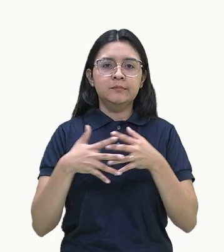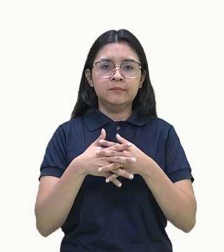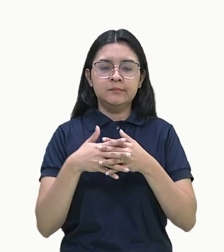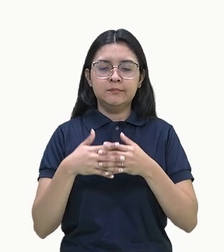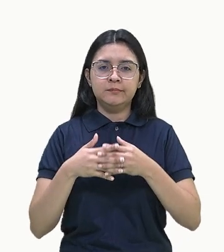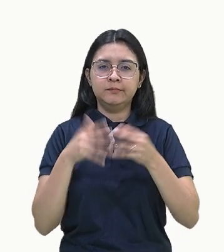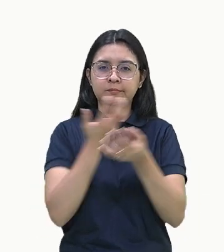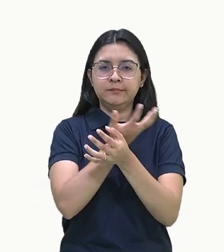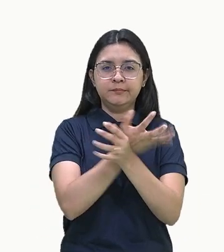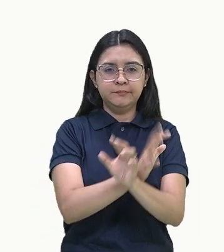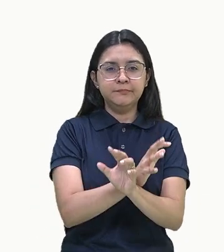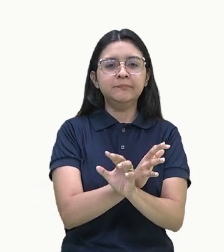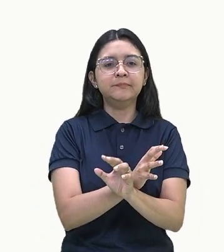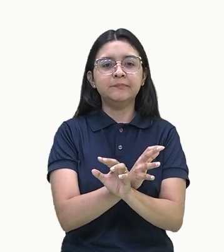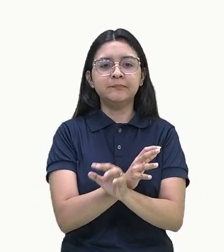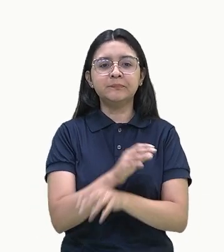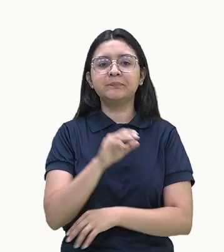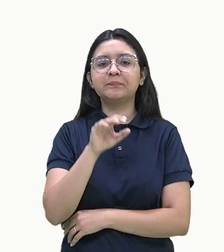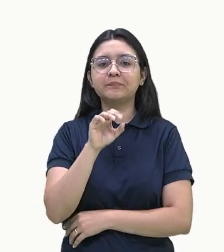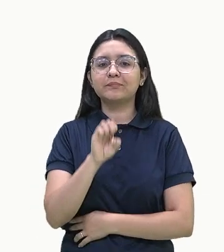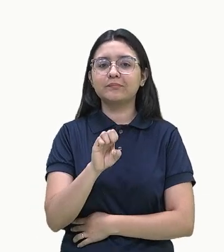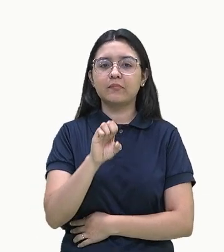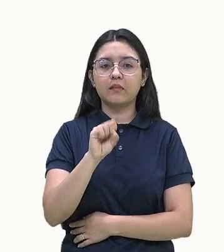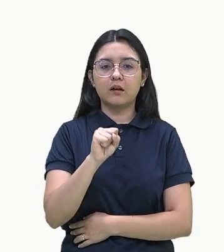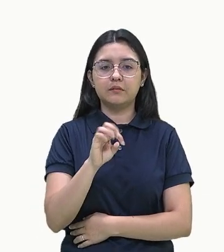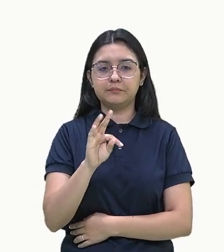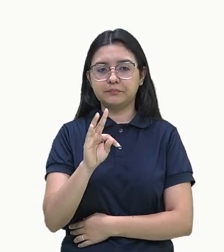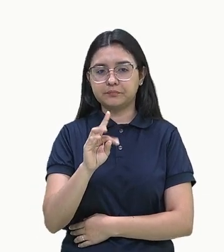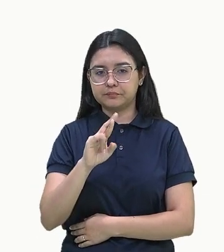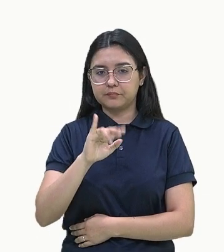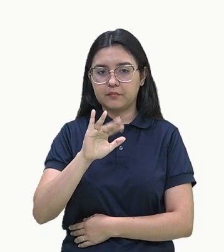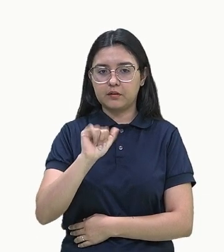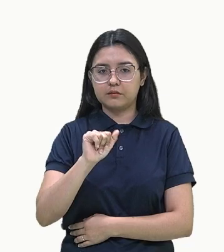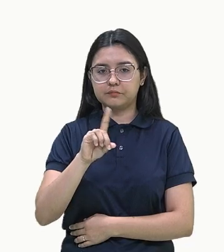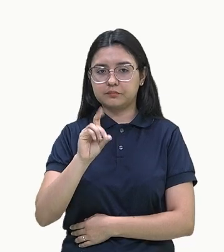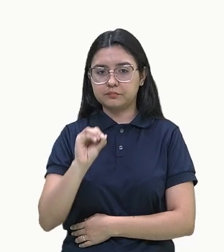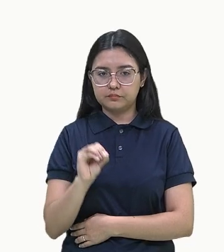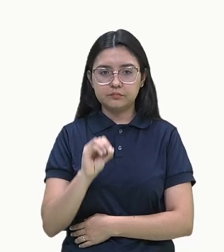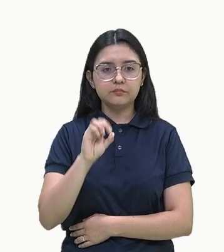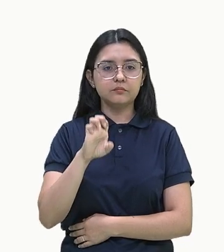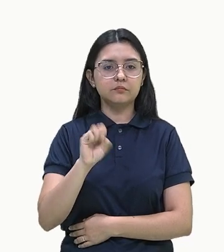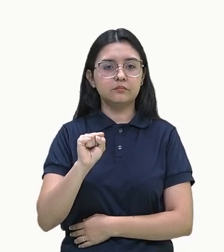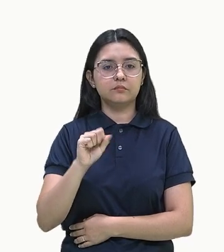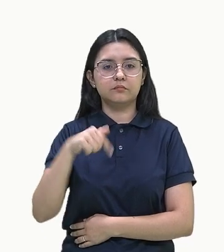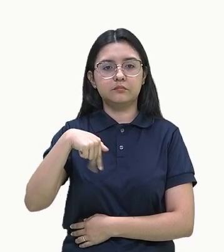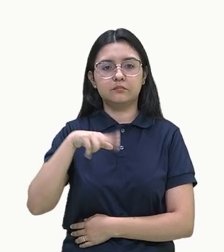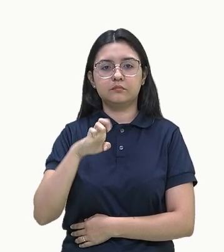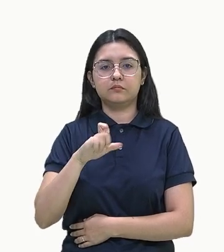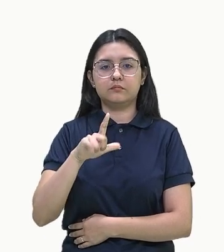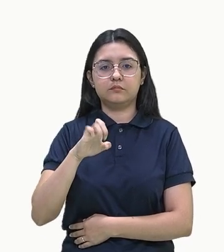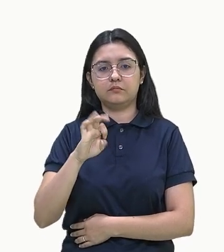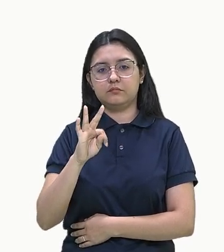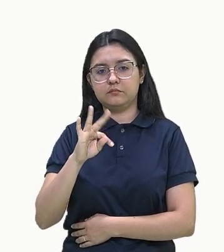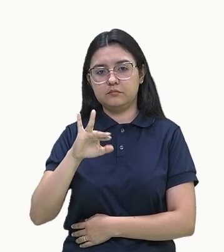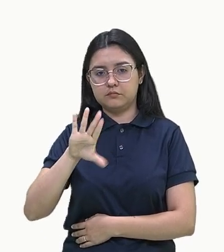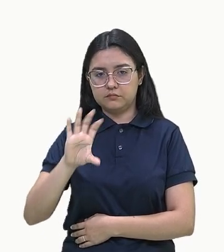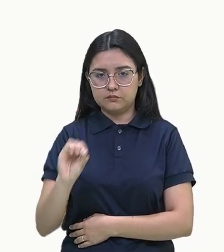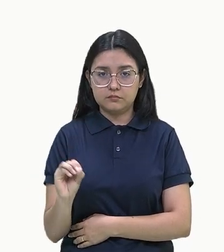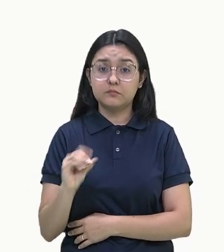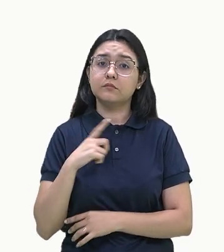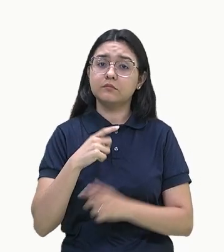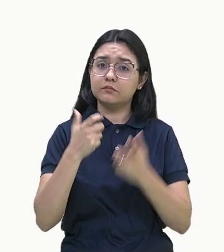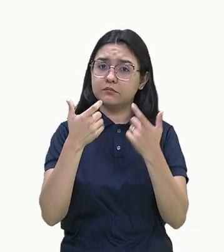esquelético. O próprio nome já ajuda ali a indicar em que partes do corpo o tecido muscular